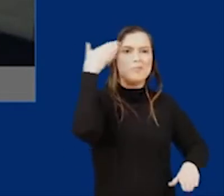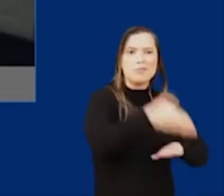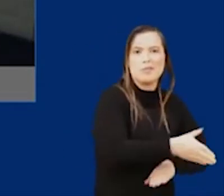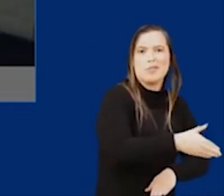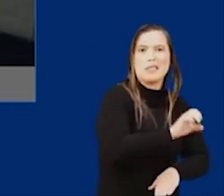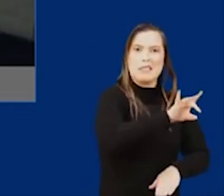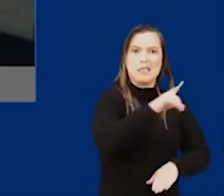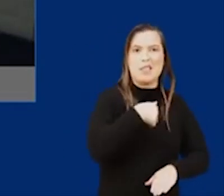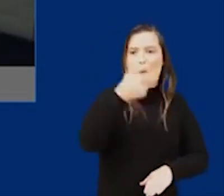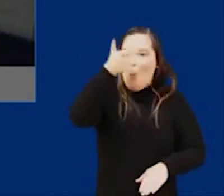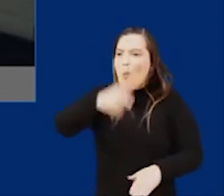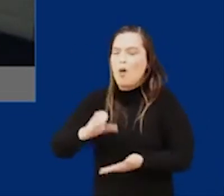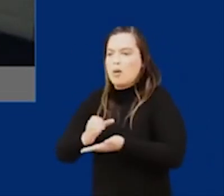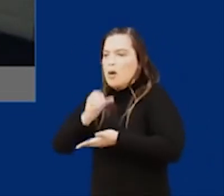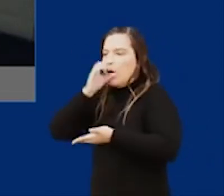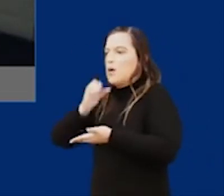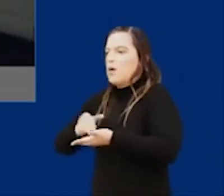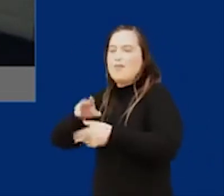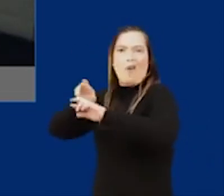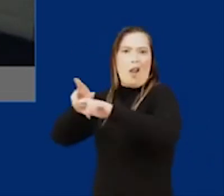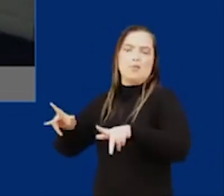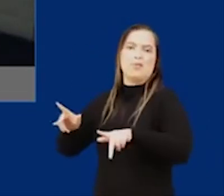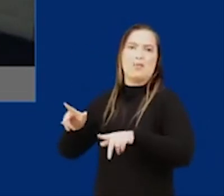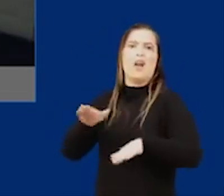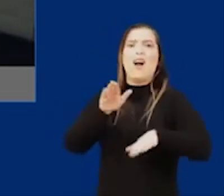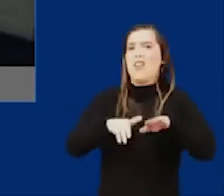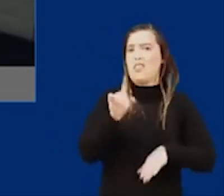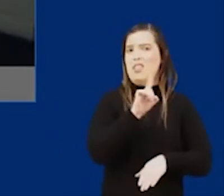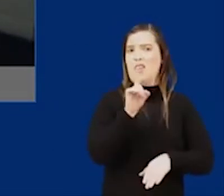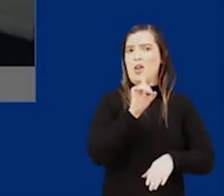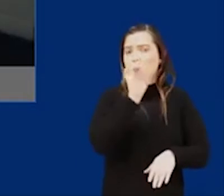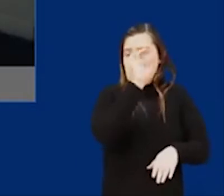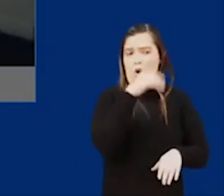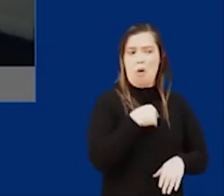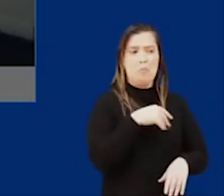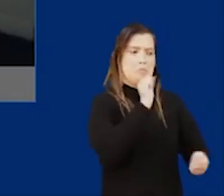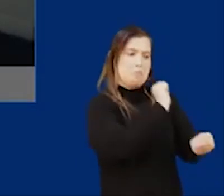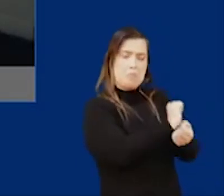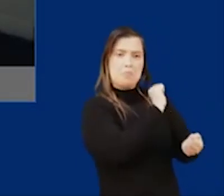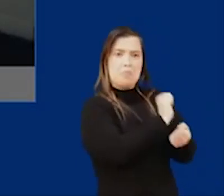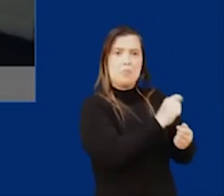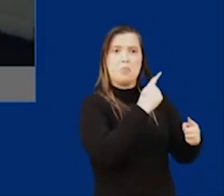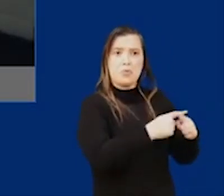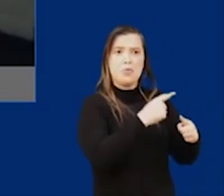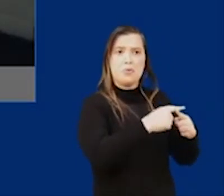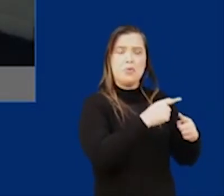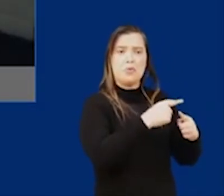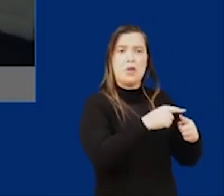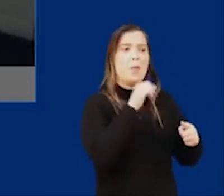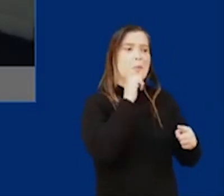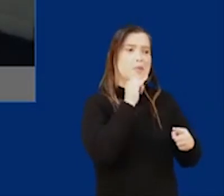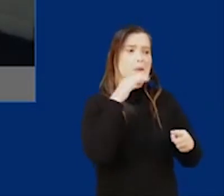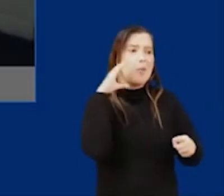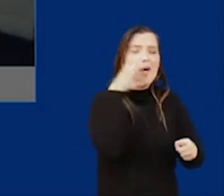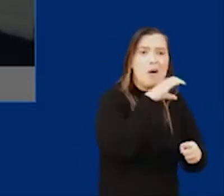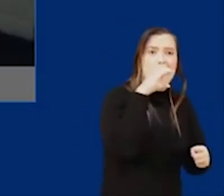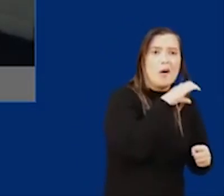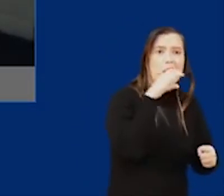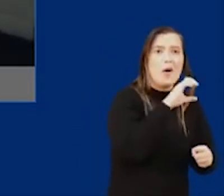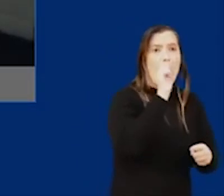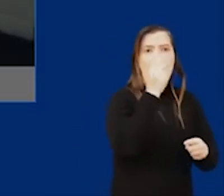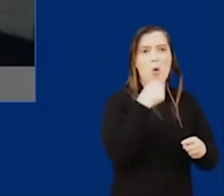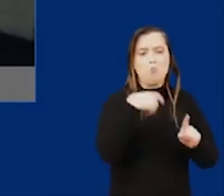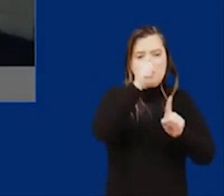né, artificial, né, e às vezes não, ele pode parar de mamar no peito, porque o fluxo do leite é mais rápido, pode parar depois de meses, né,